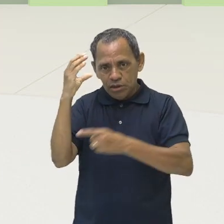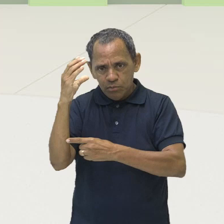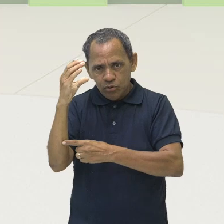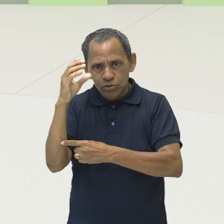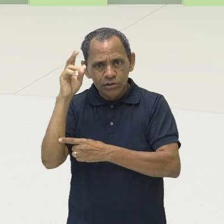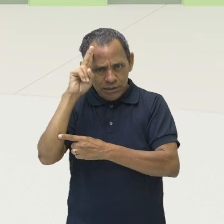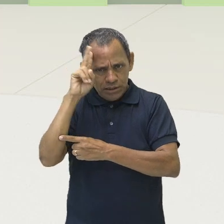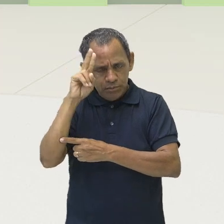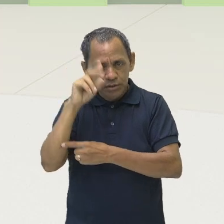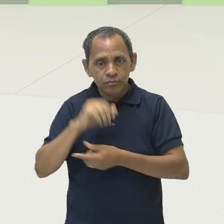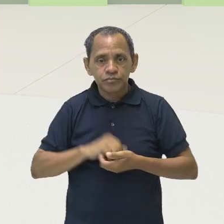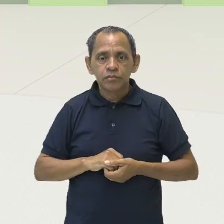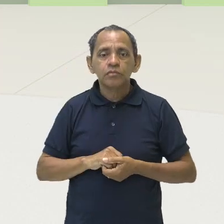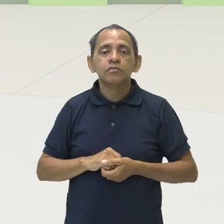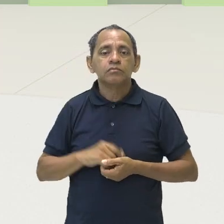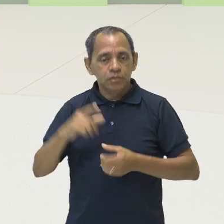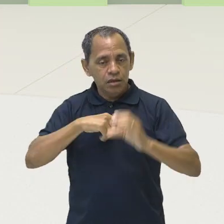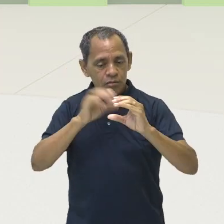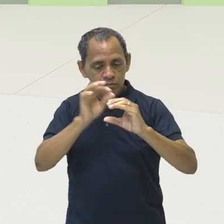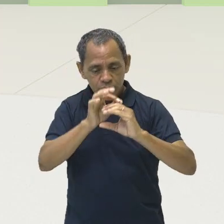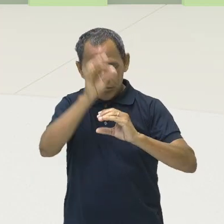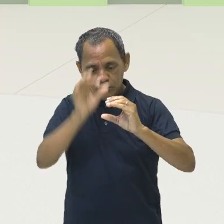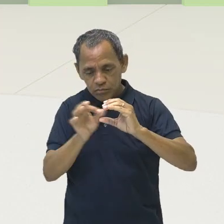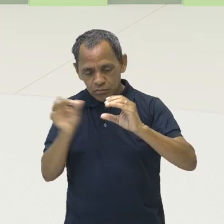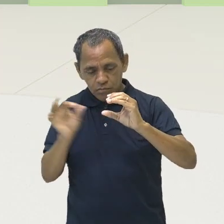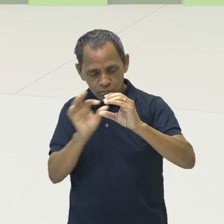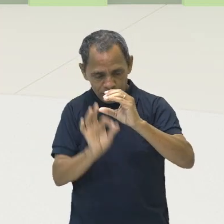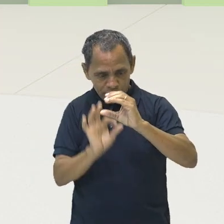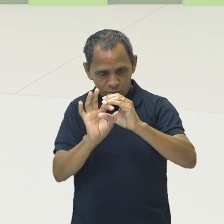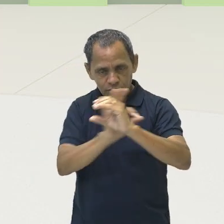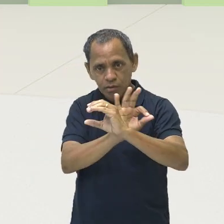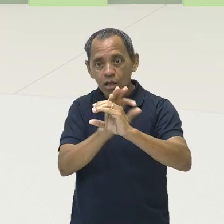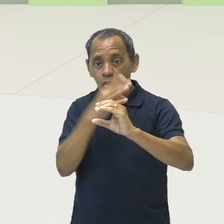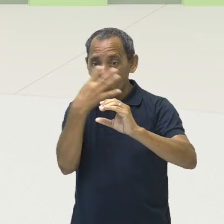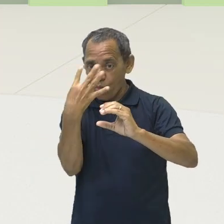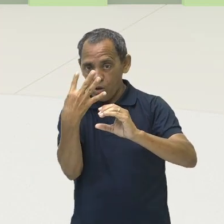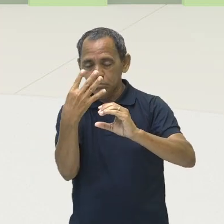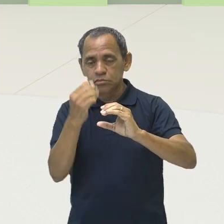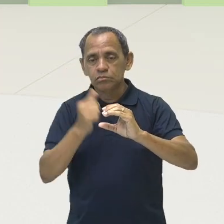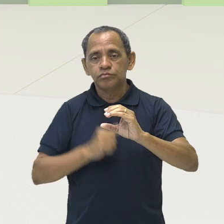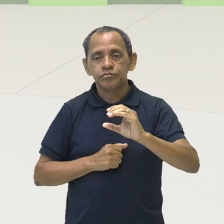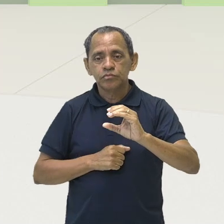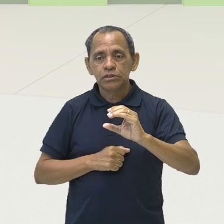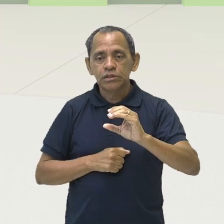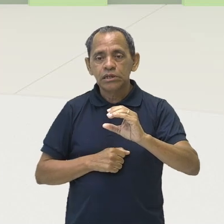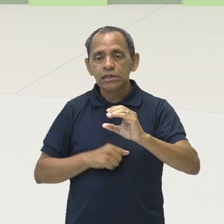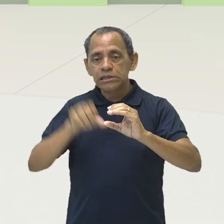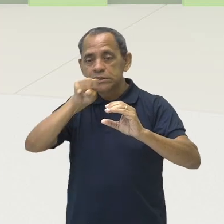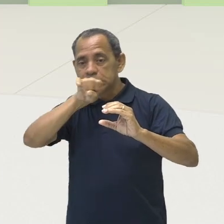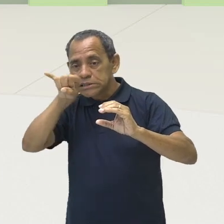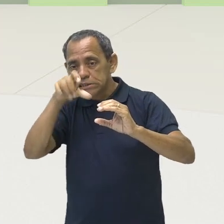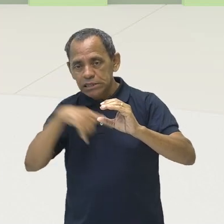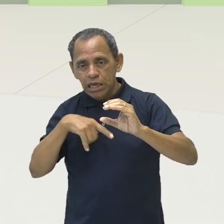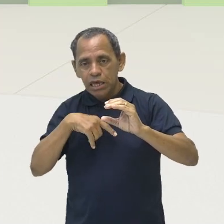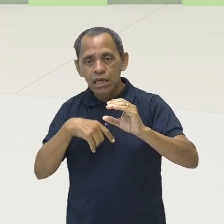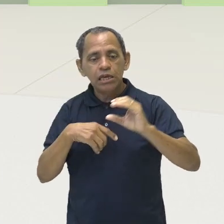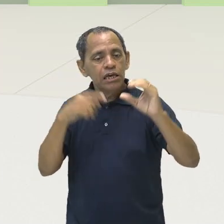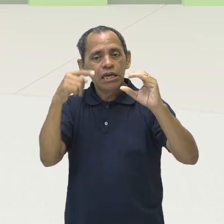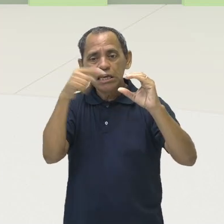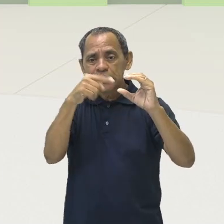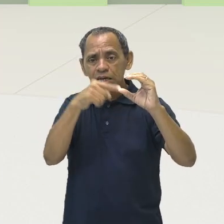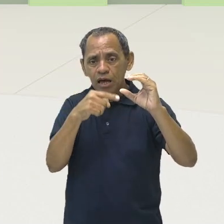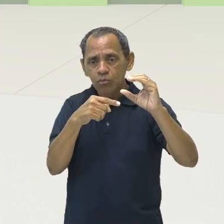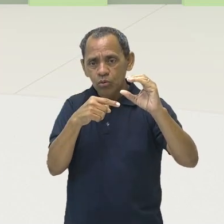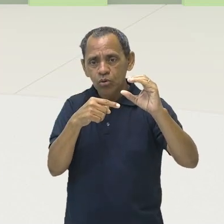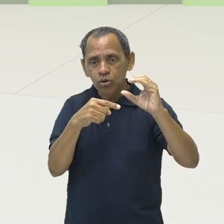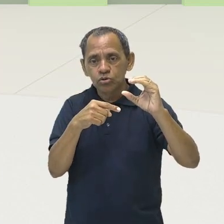carbono faz 4 ligações, correto? Então, quando só tem carbono, ela é chamada de homogênea. Agora, quando tem